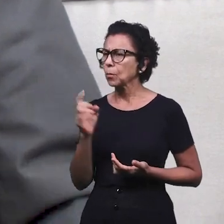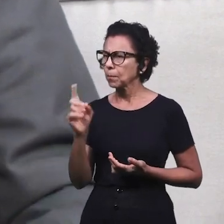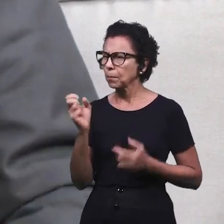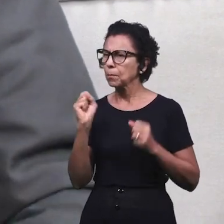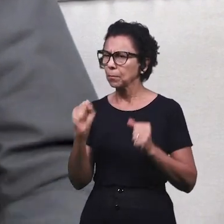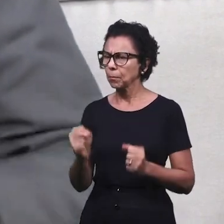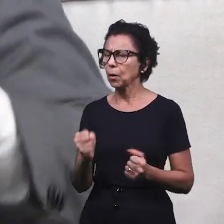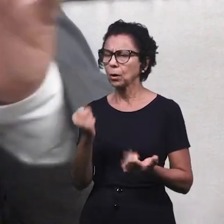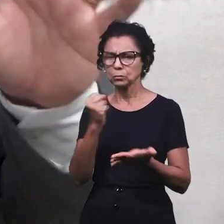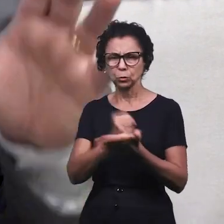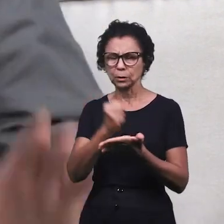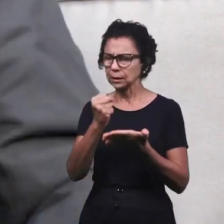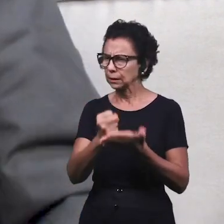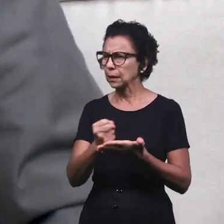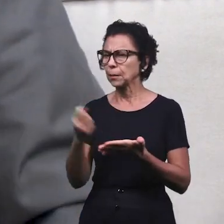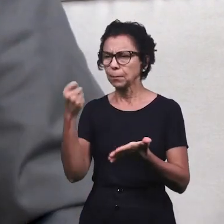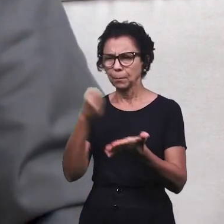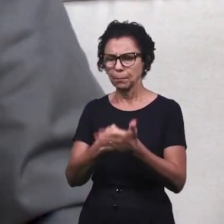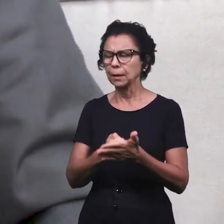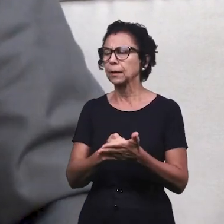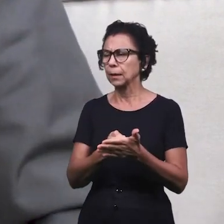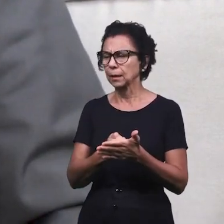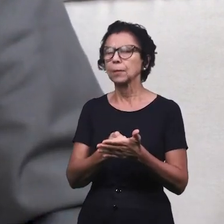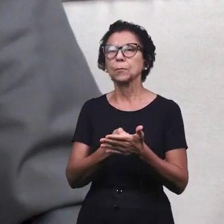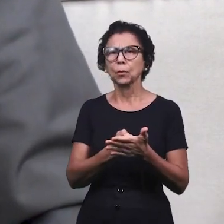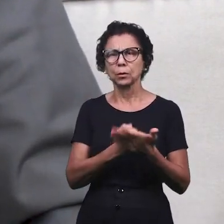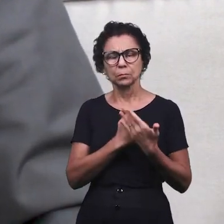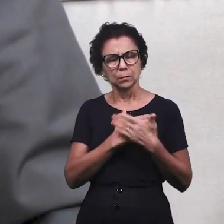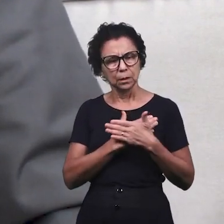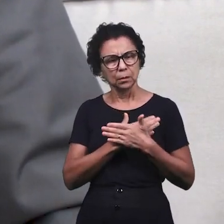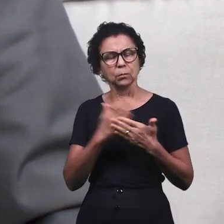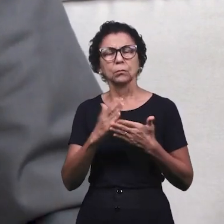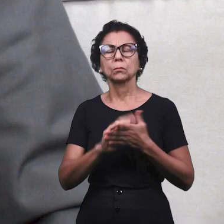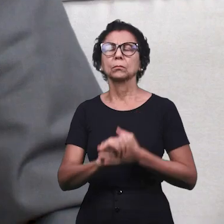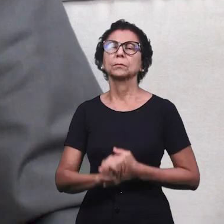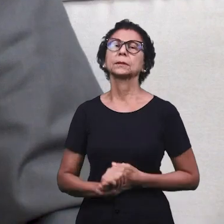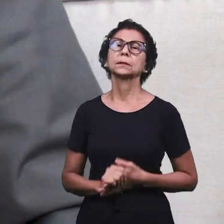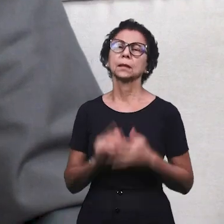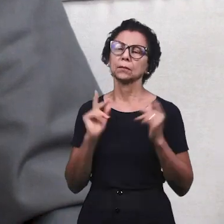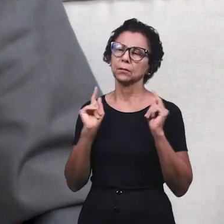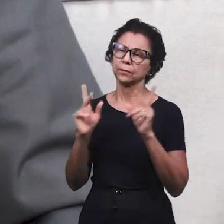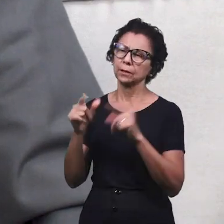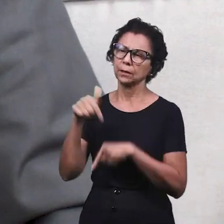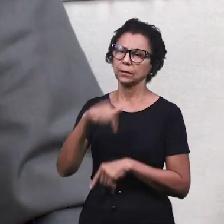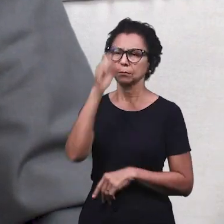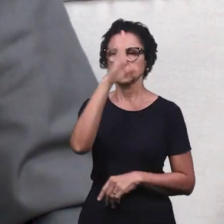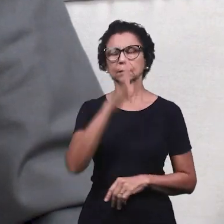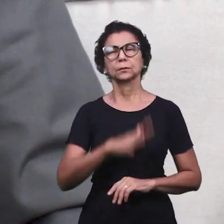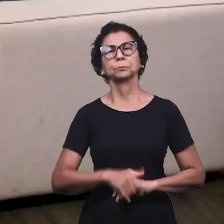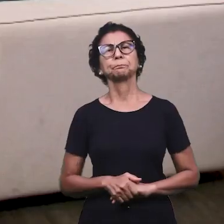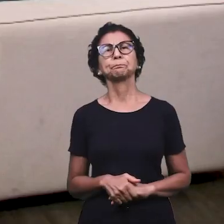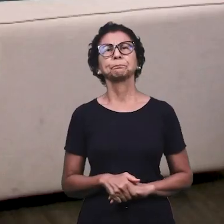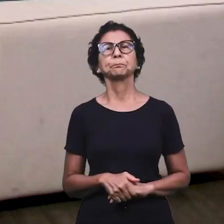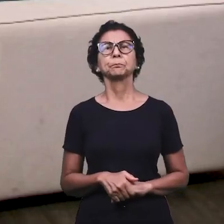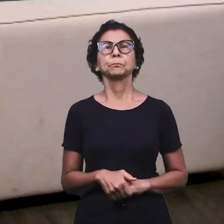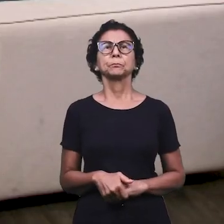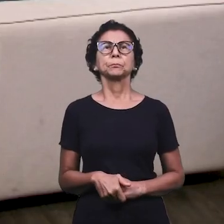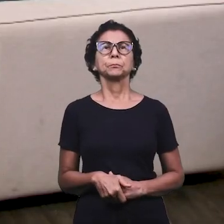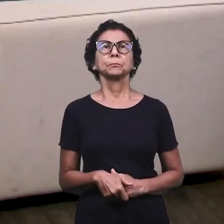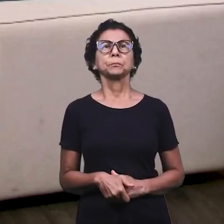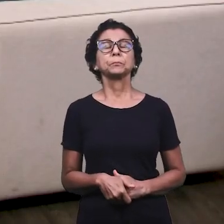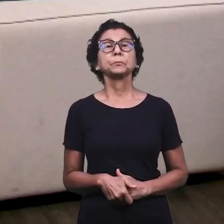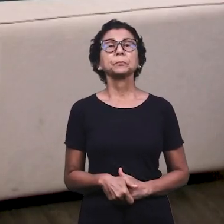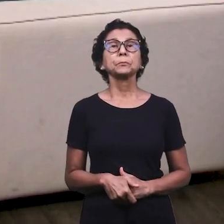pode pode fazer o pagamento para iniciar a produção sem problema algum. Para o